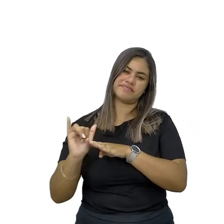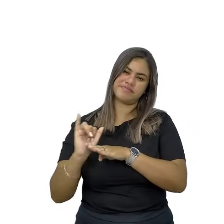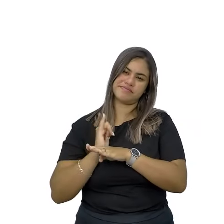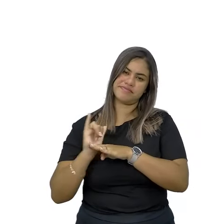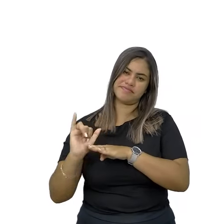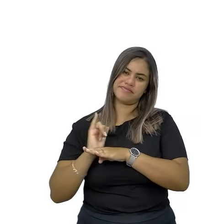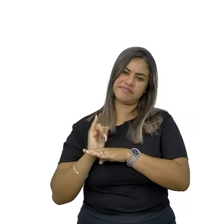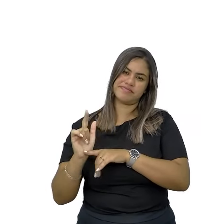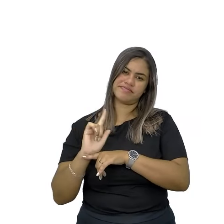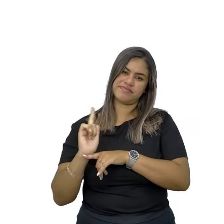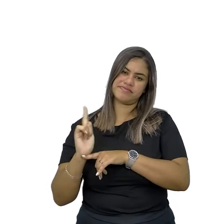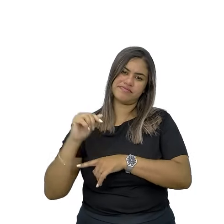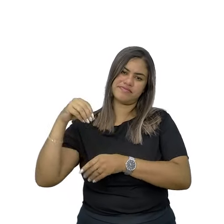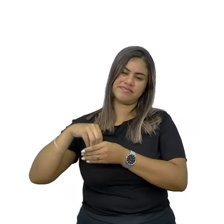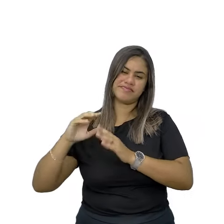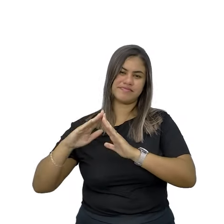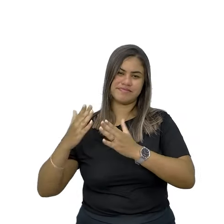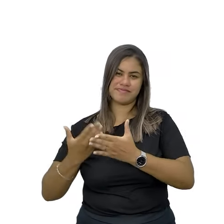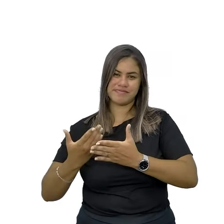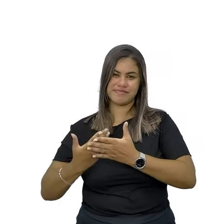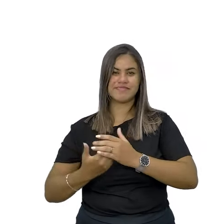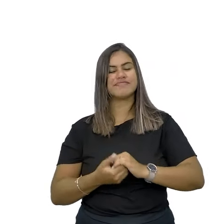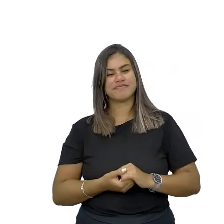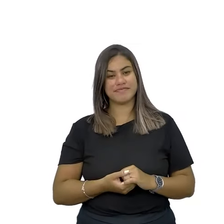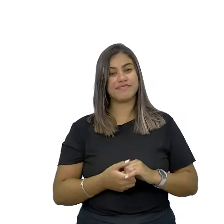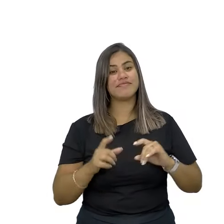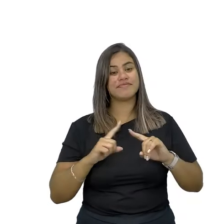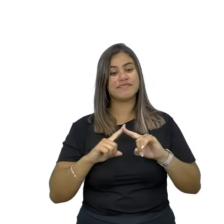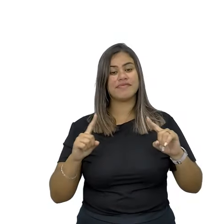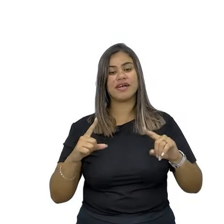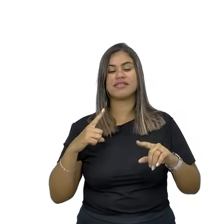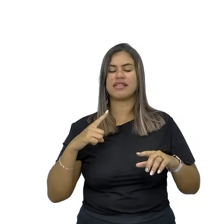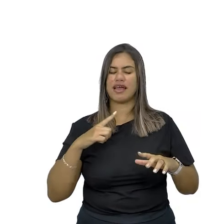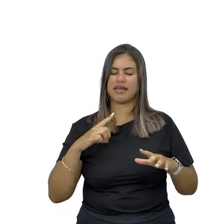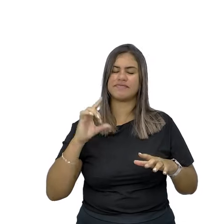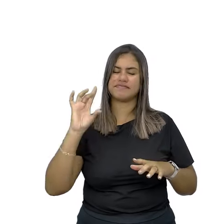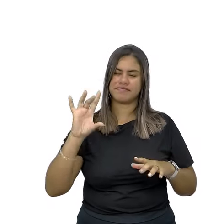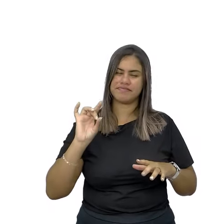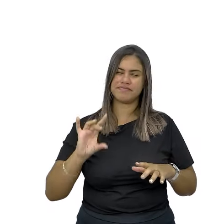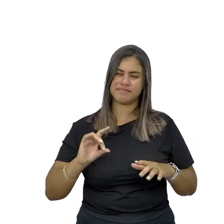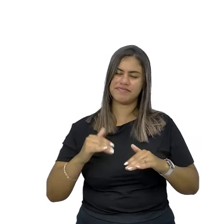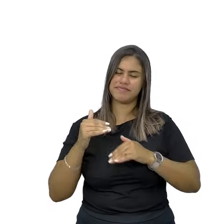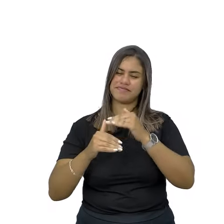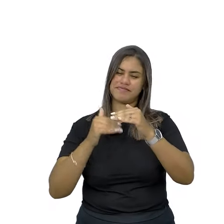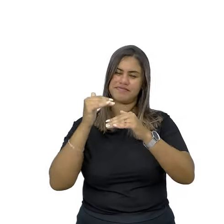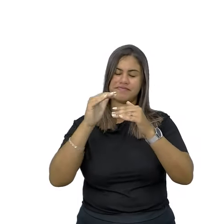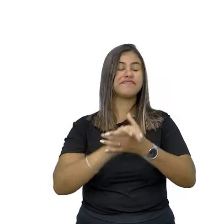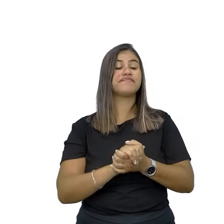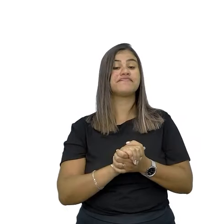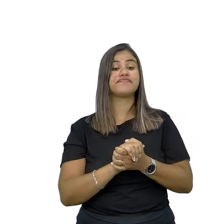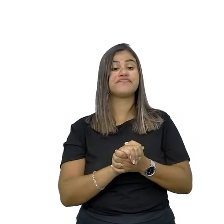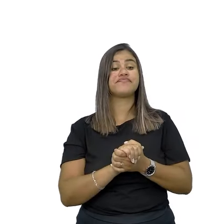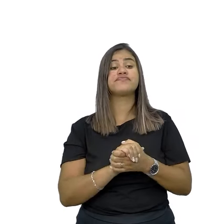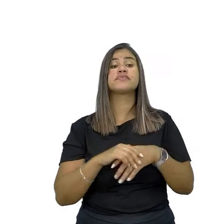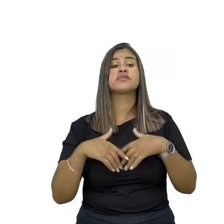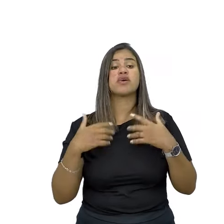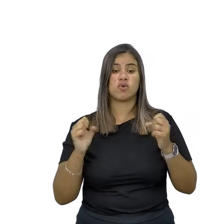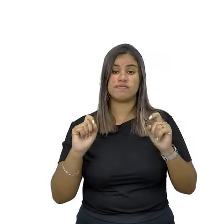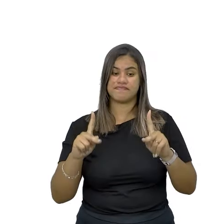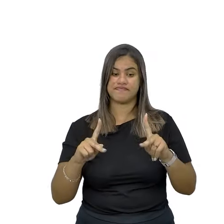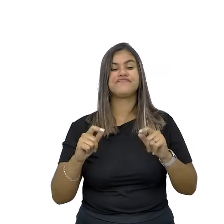de gestão de sala de aula. Mas a gente vai ver passo a passo. As habilidades, né, para que